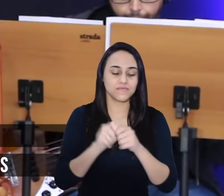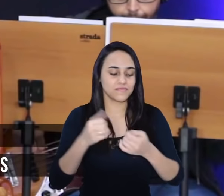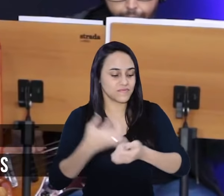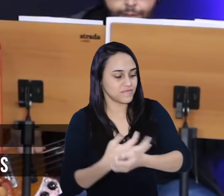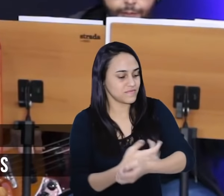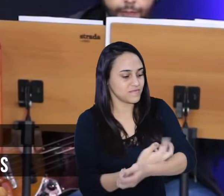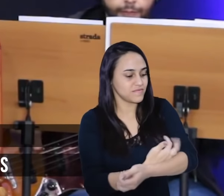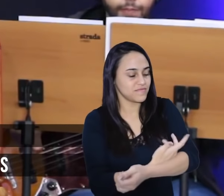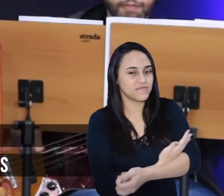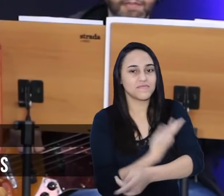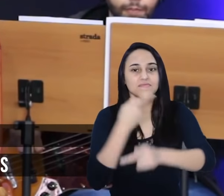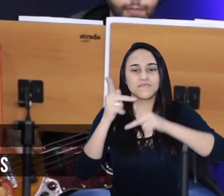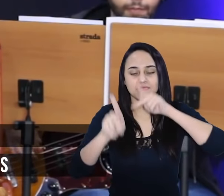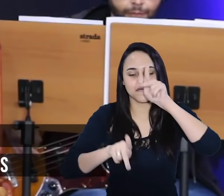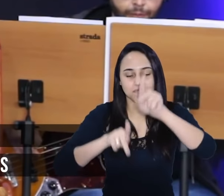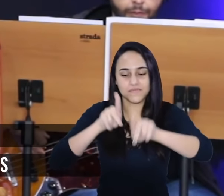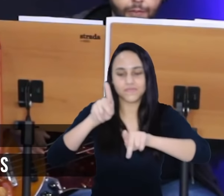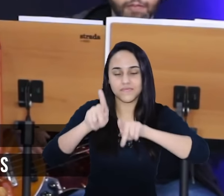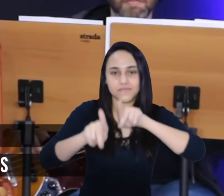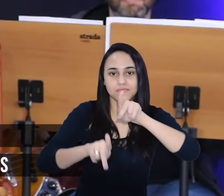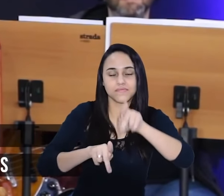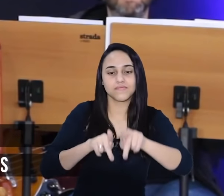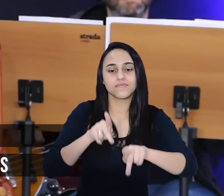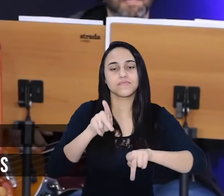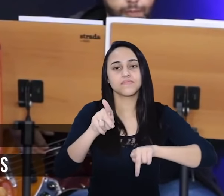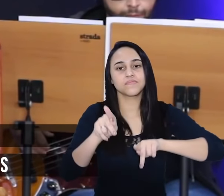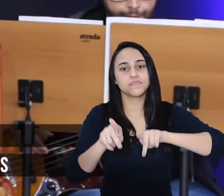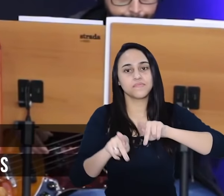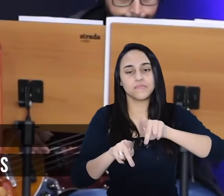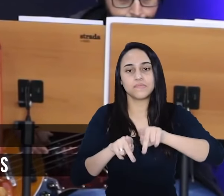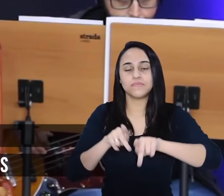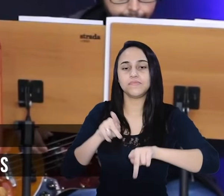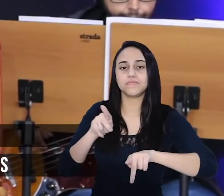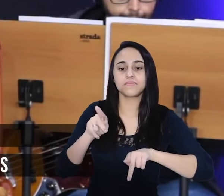a chama arder neste povo,